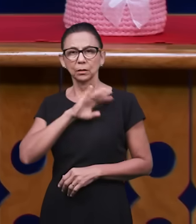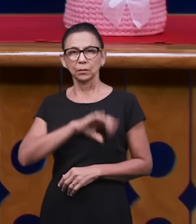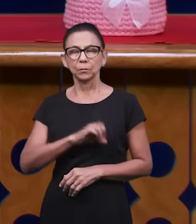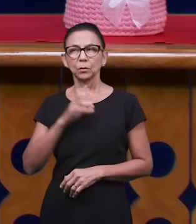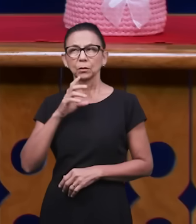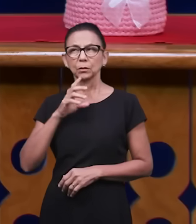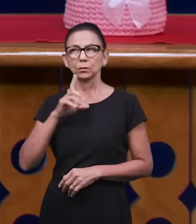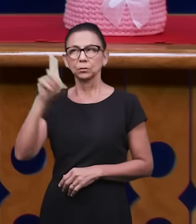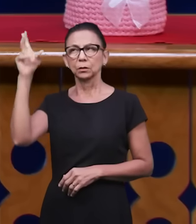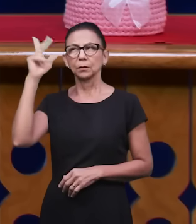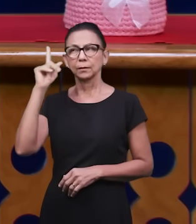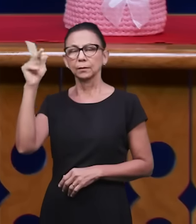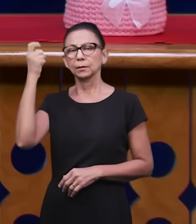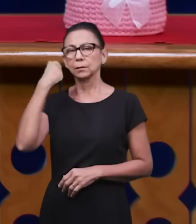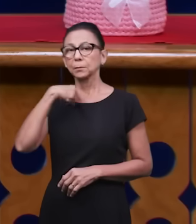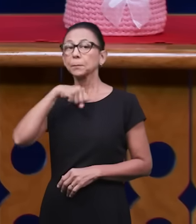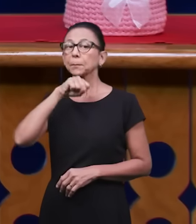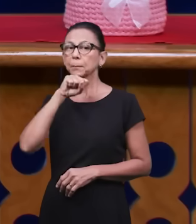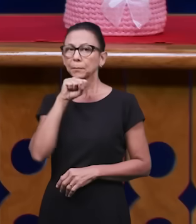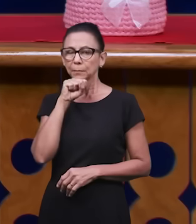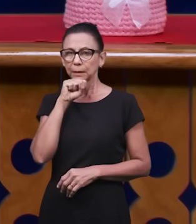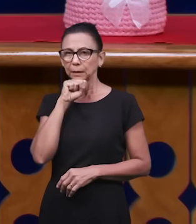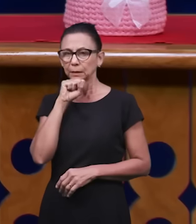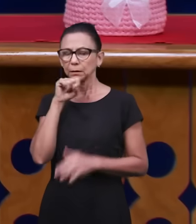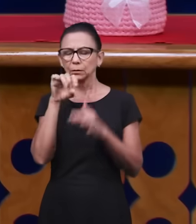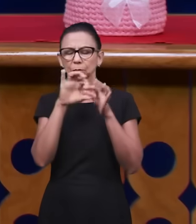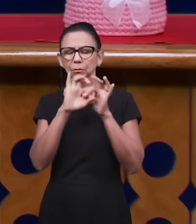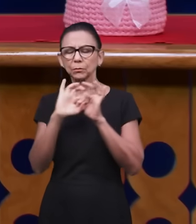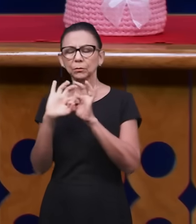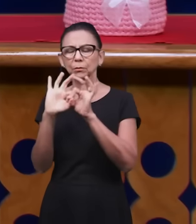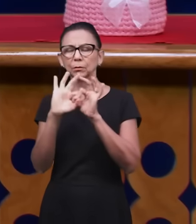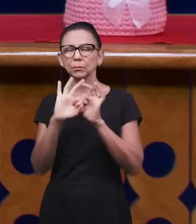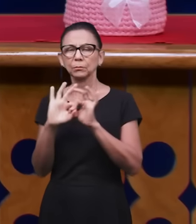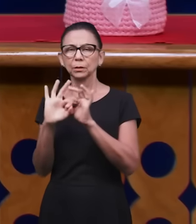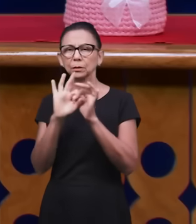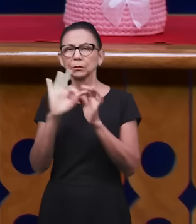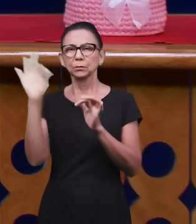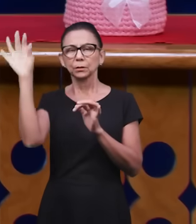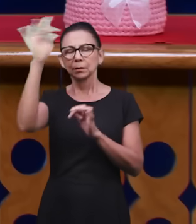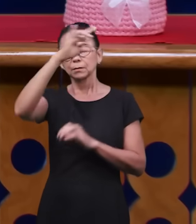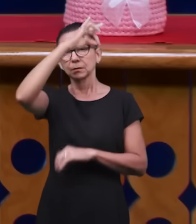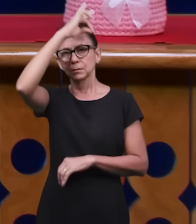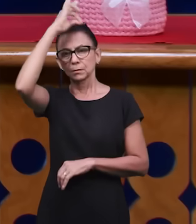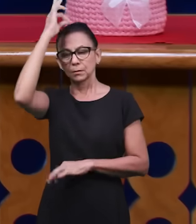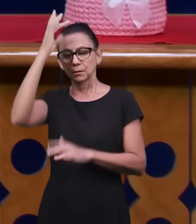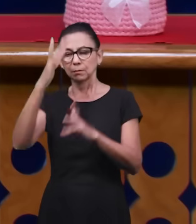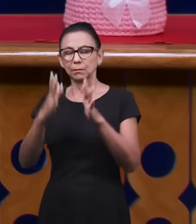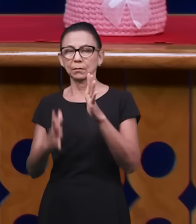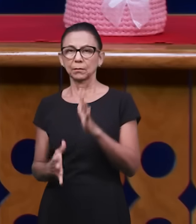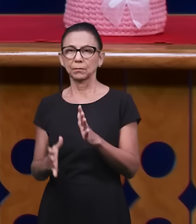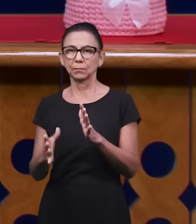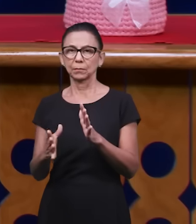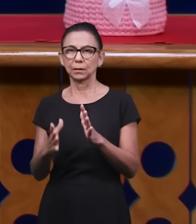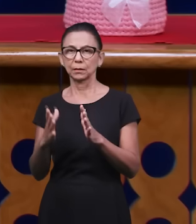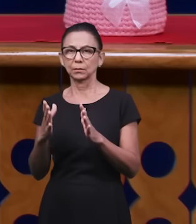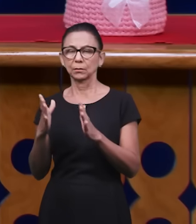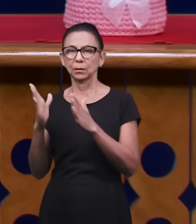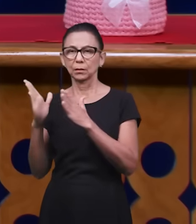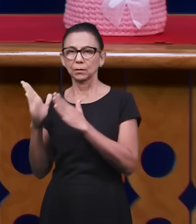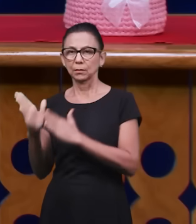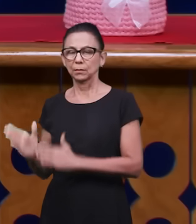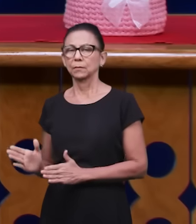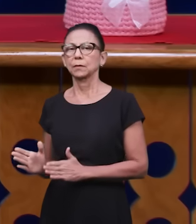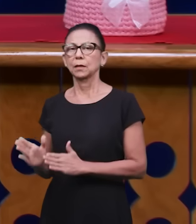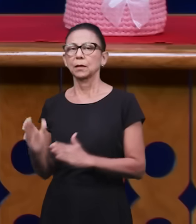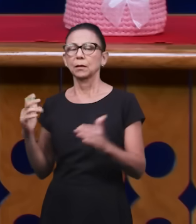nosso eterno Pai, e a doce comunhão do Espírito do Senhor repouse sobre os irmãos até a